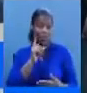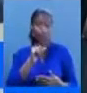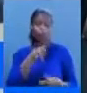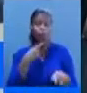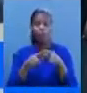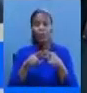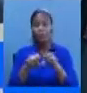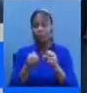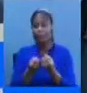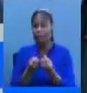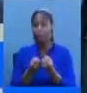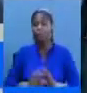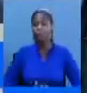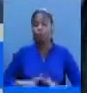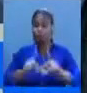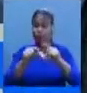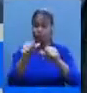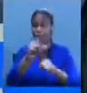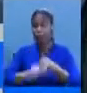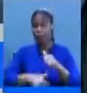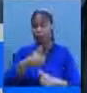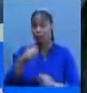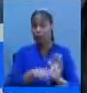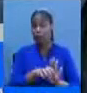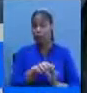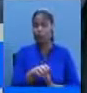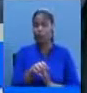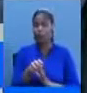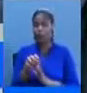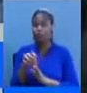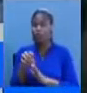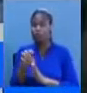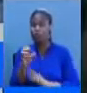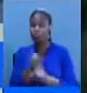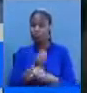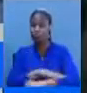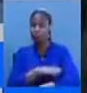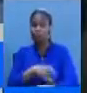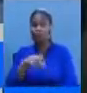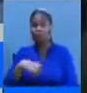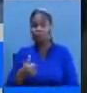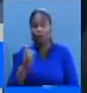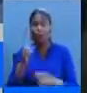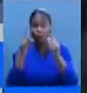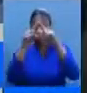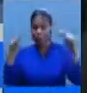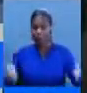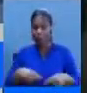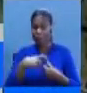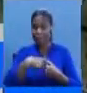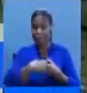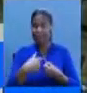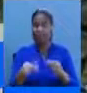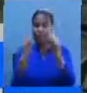as políticas sociais de desenvolvimento, melhoria das condições de coordenação de Cabo Verde no quadro da parceria